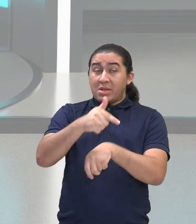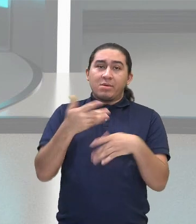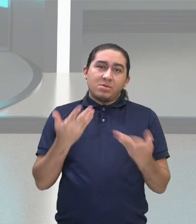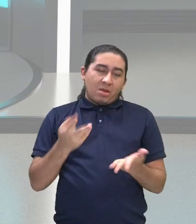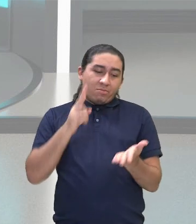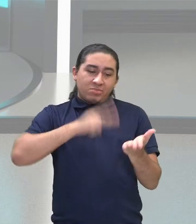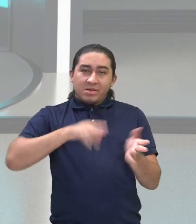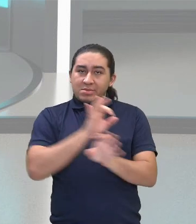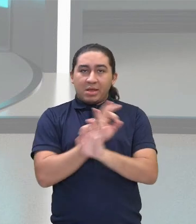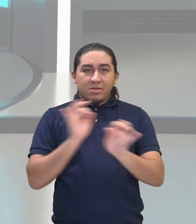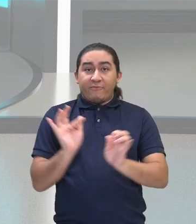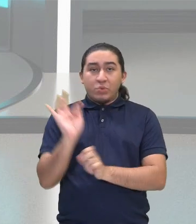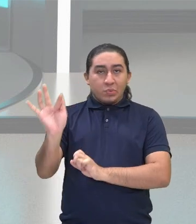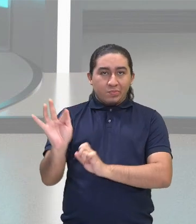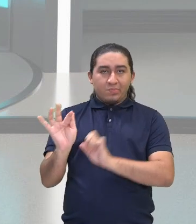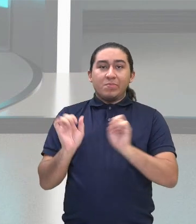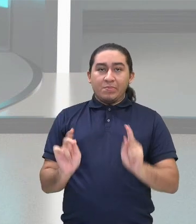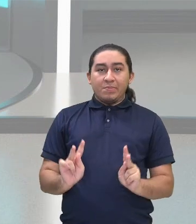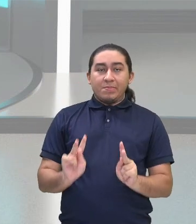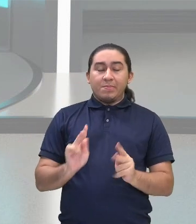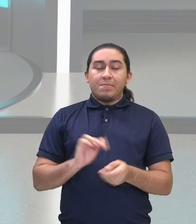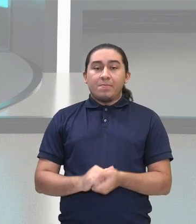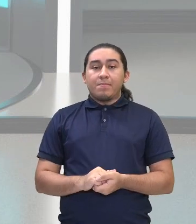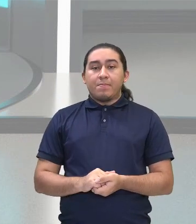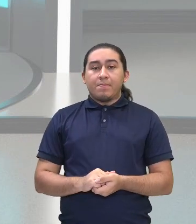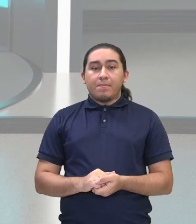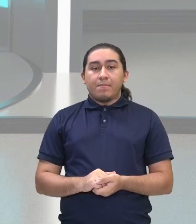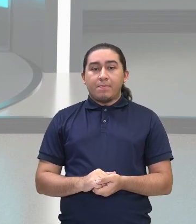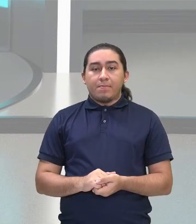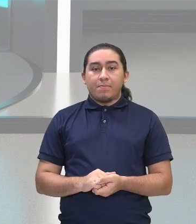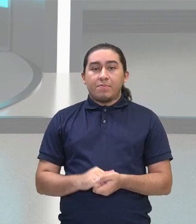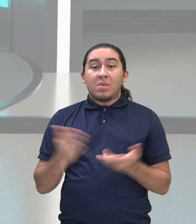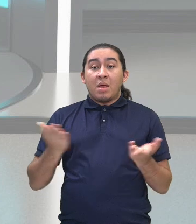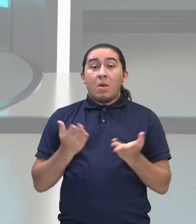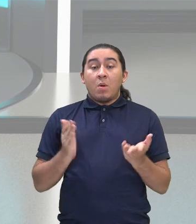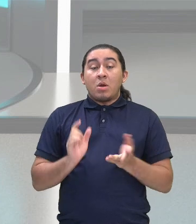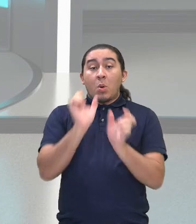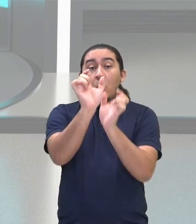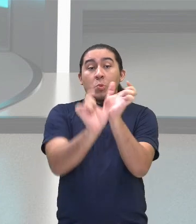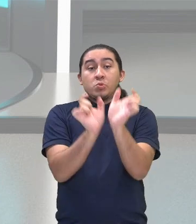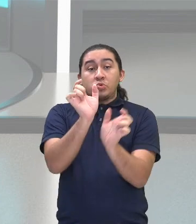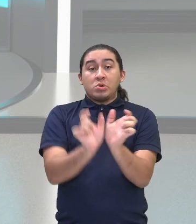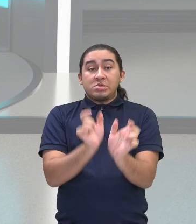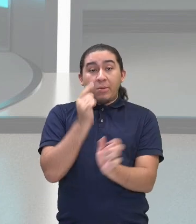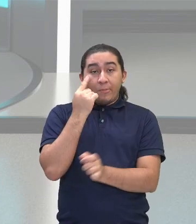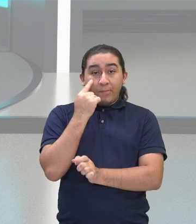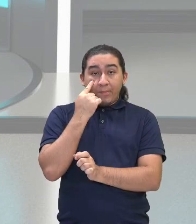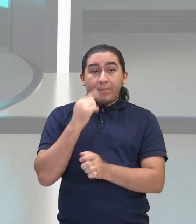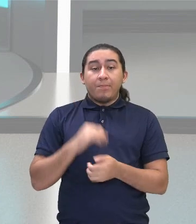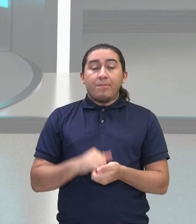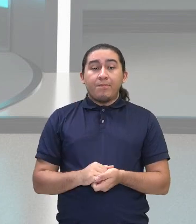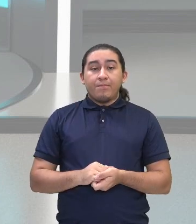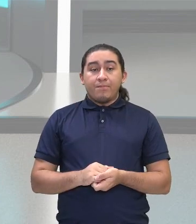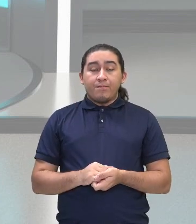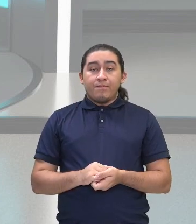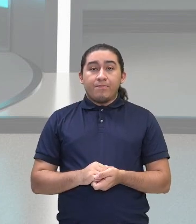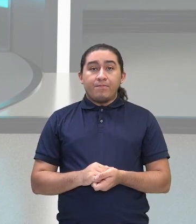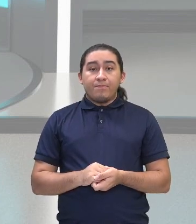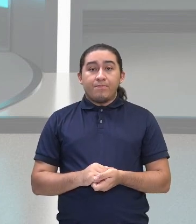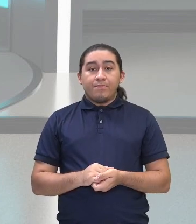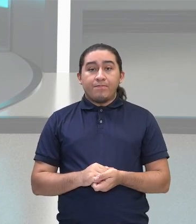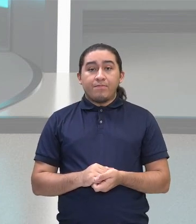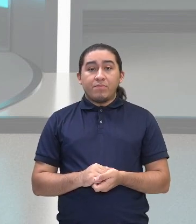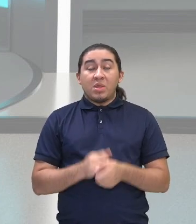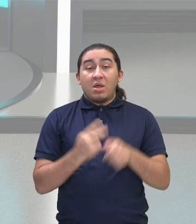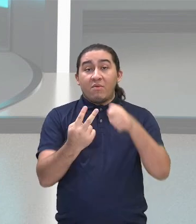lerei. Por aí. Vamos ver então a conjugação desse verbo aí no futuro do pretérito.